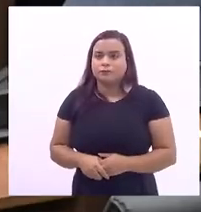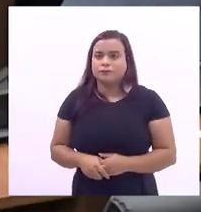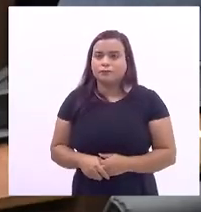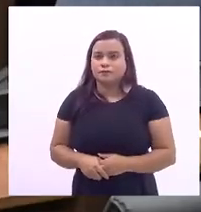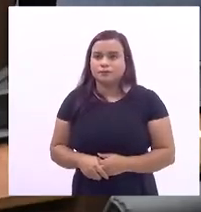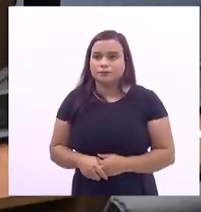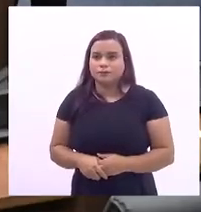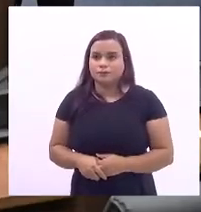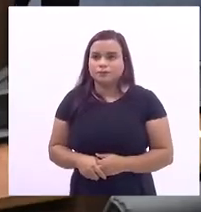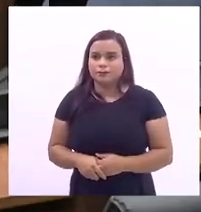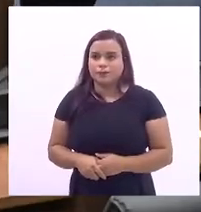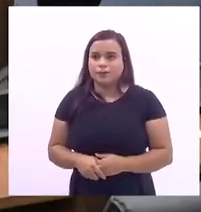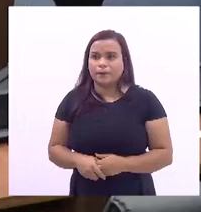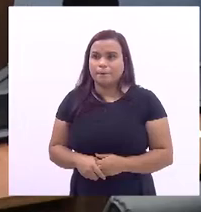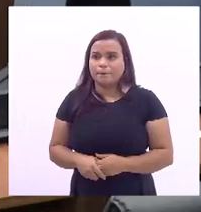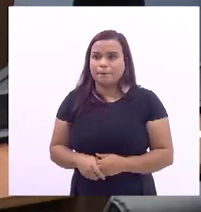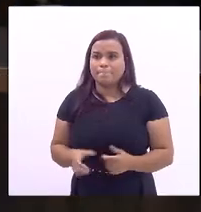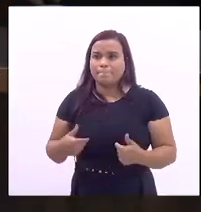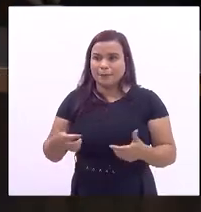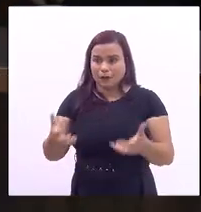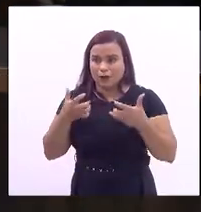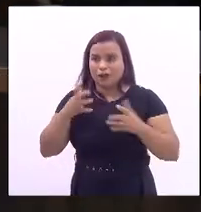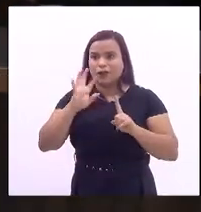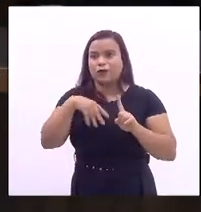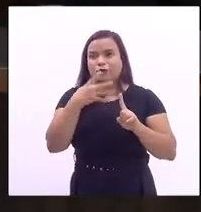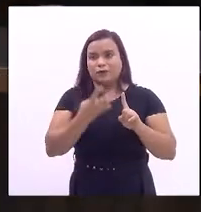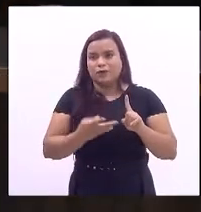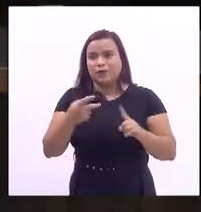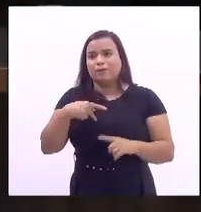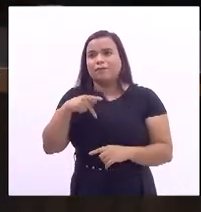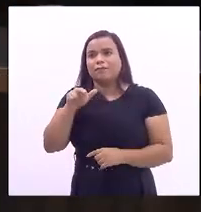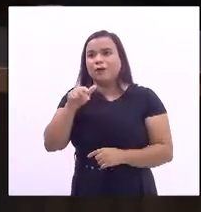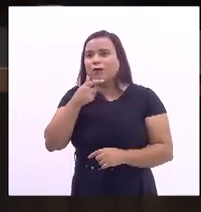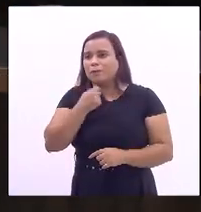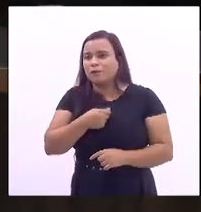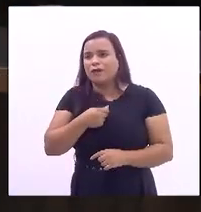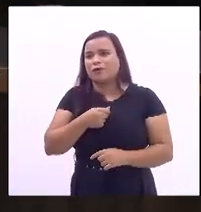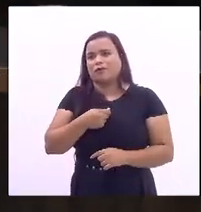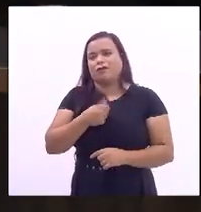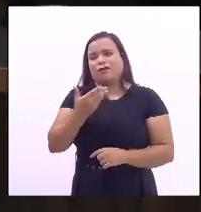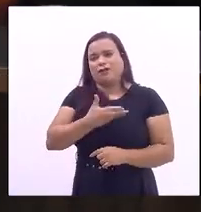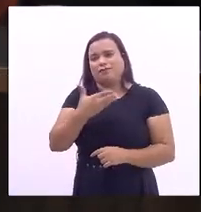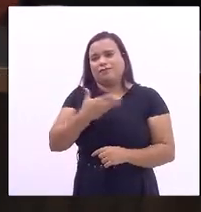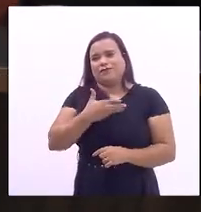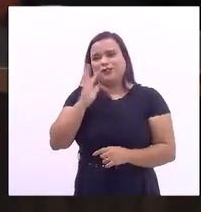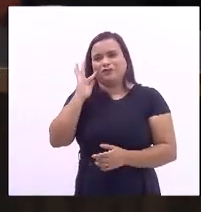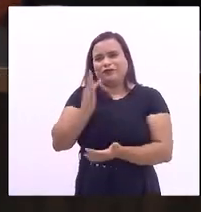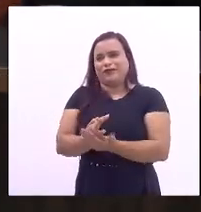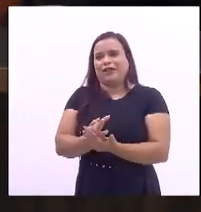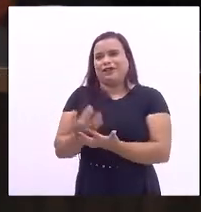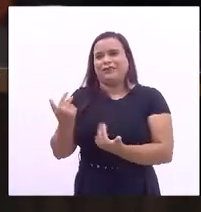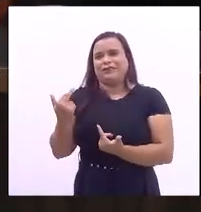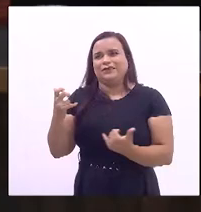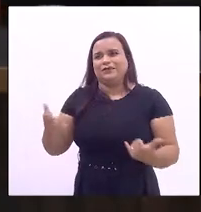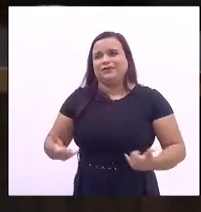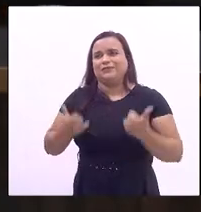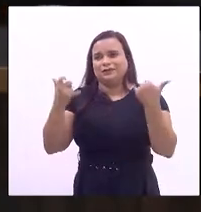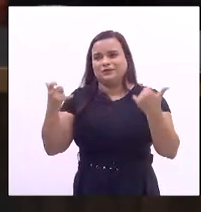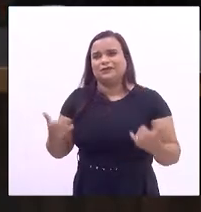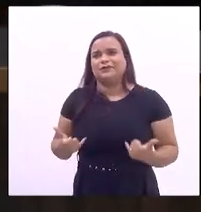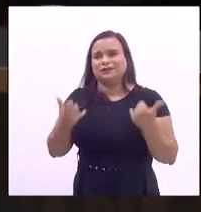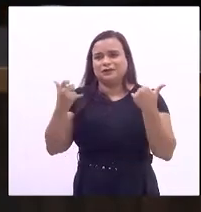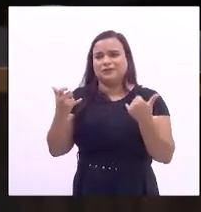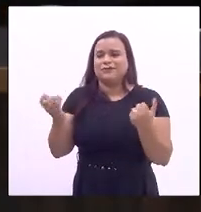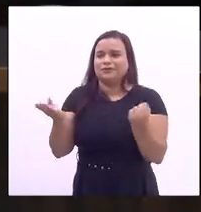e eu queria fazer uma homenagem ao meu querido irmão meu amigo de fé meu irmão camarada aniversariante do